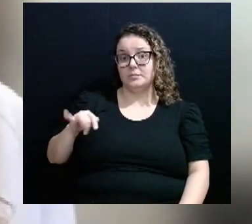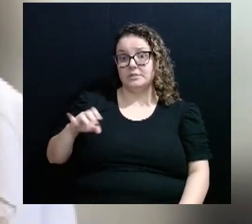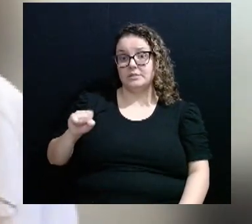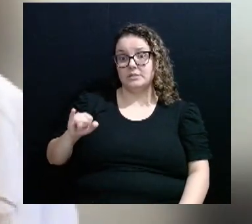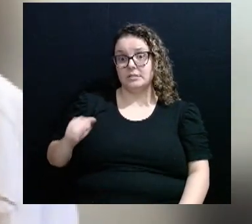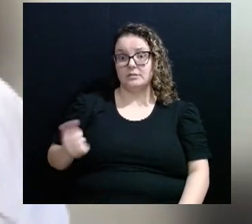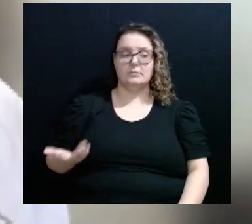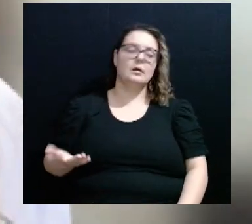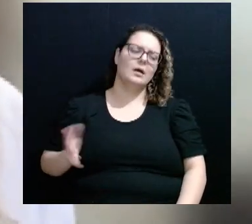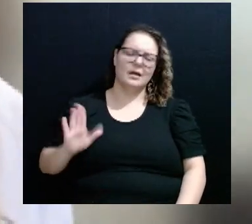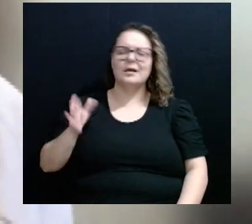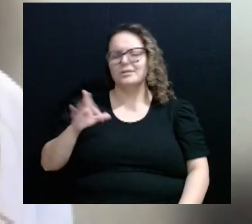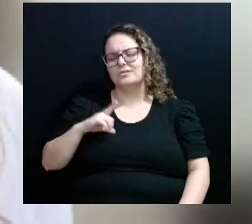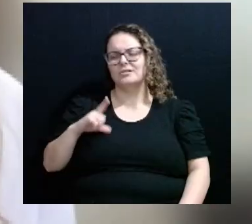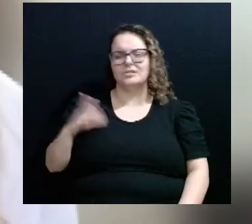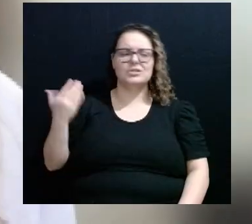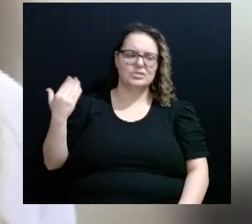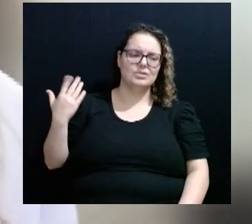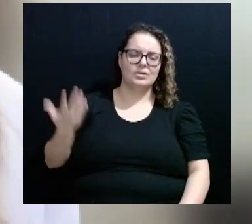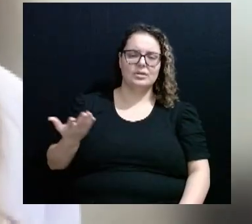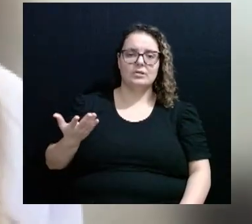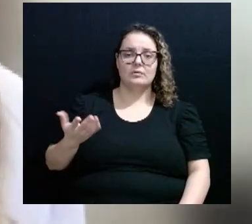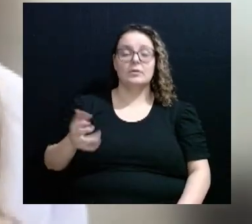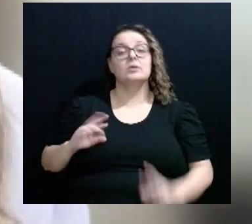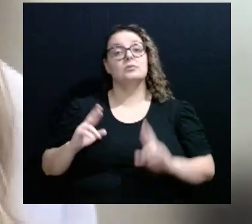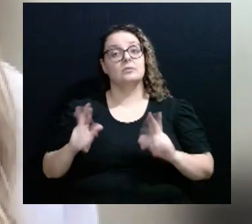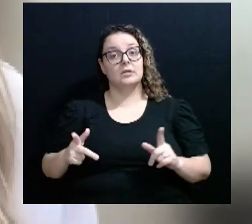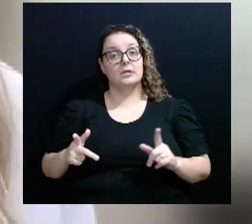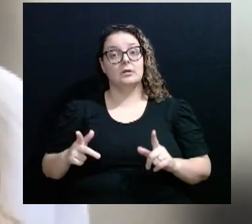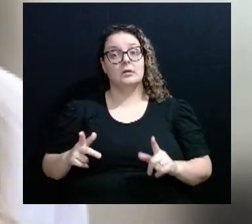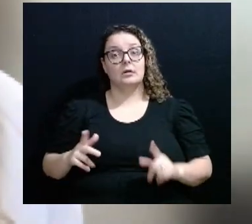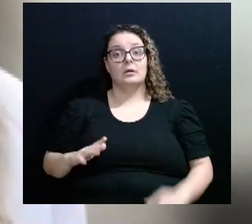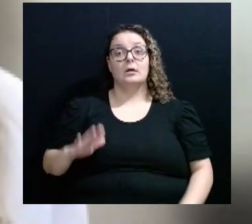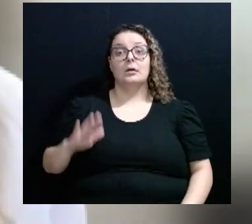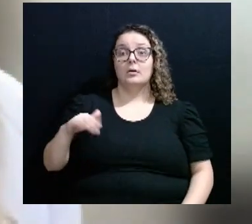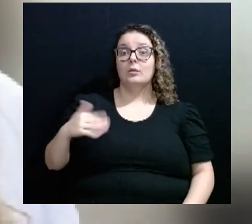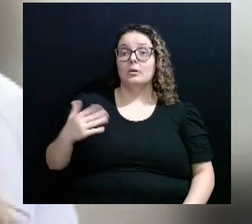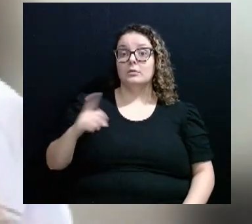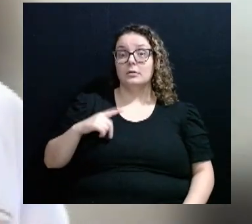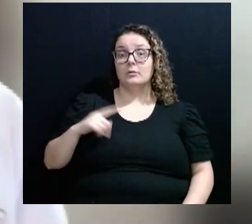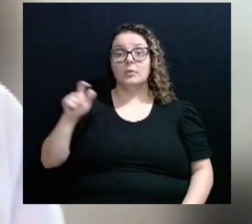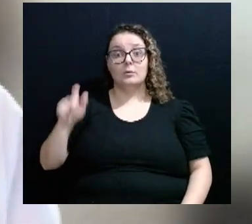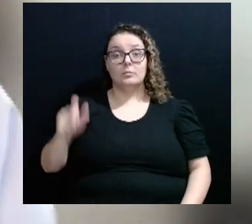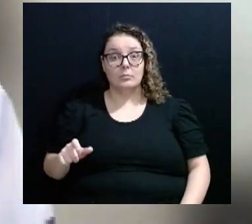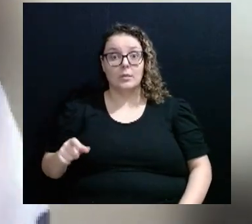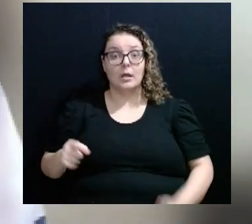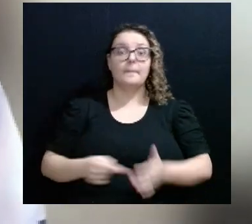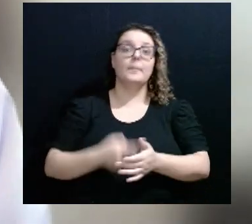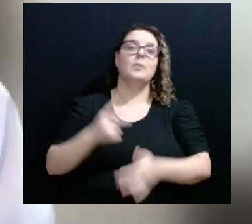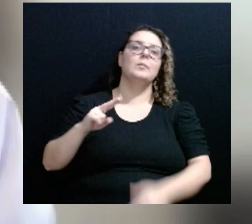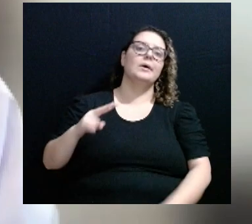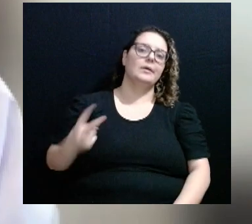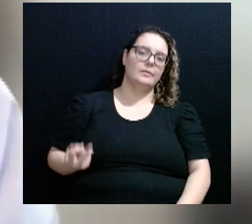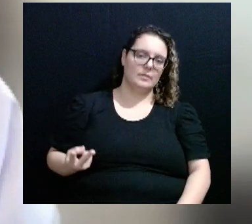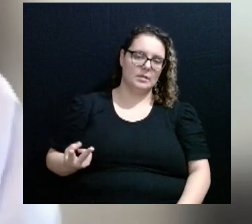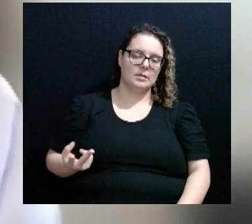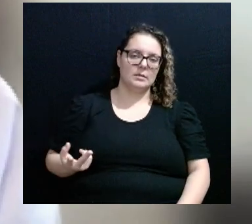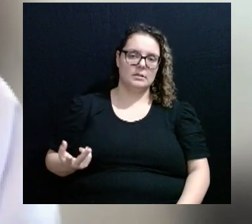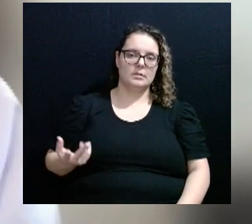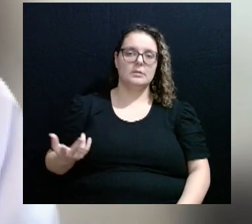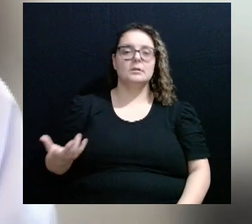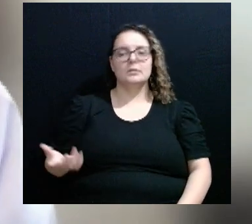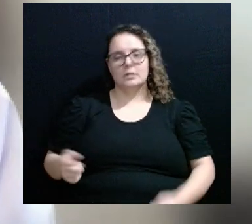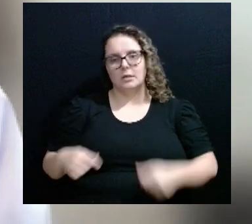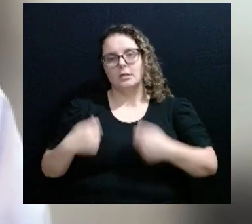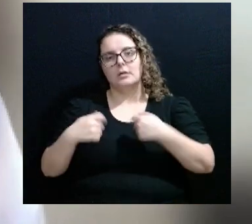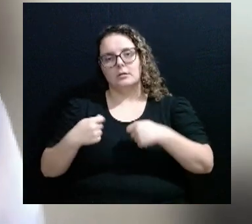epilepsia, então ela já fala, não, já tive esses eventos antes, é diferente. Diferente quando tem uma pessoa que tem a primeira vez,